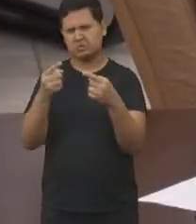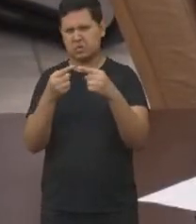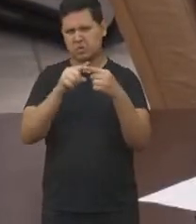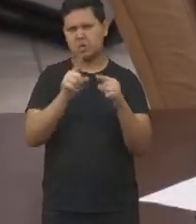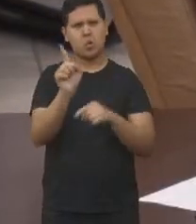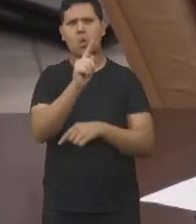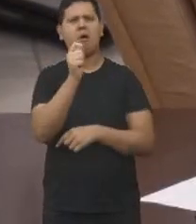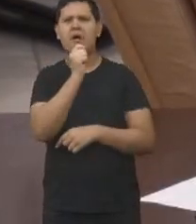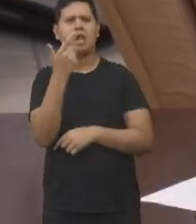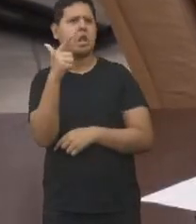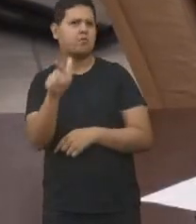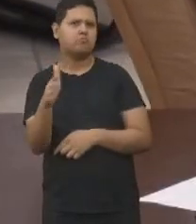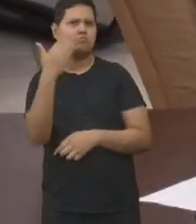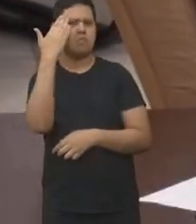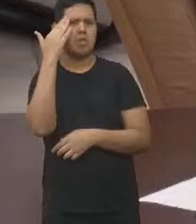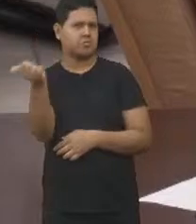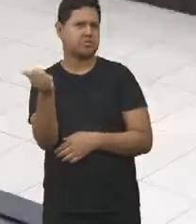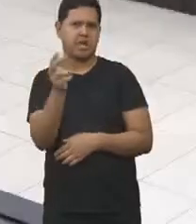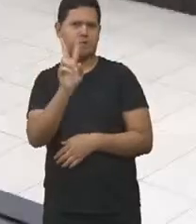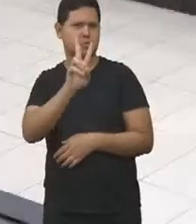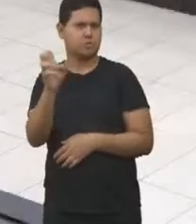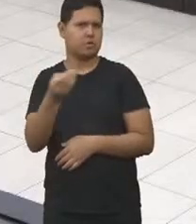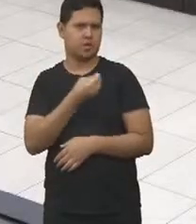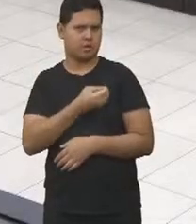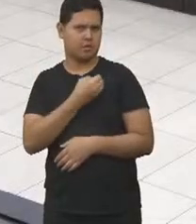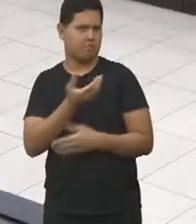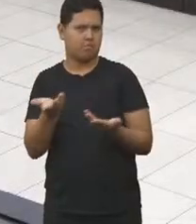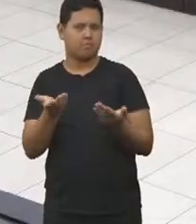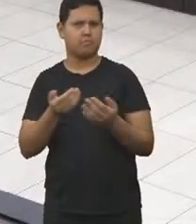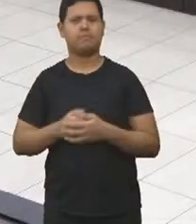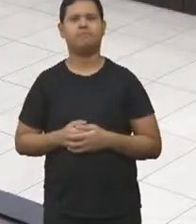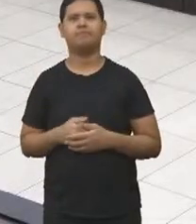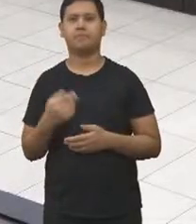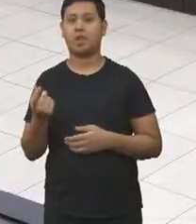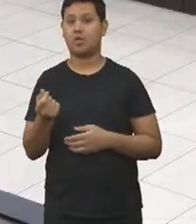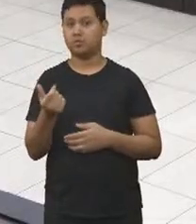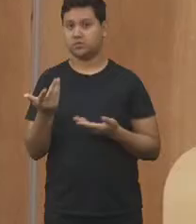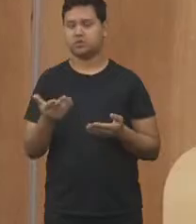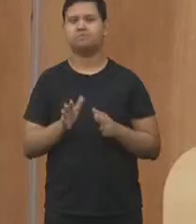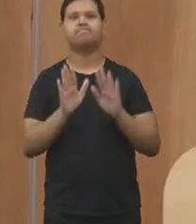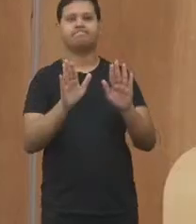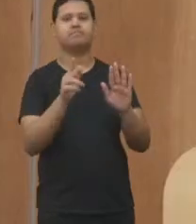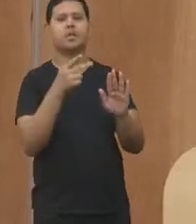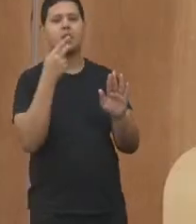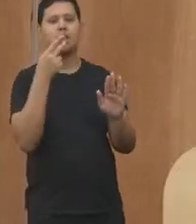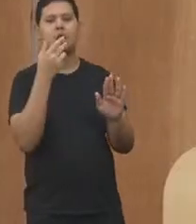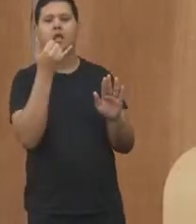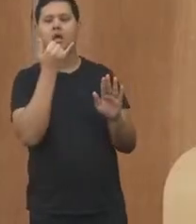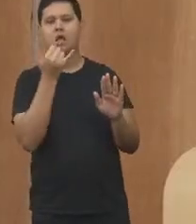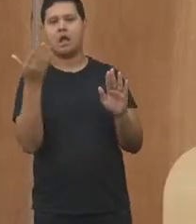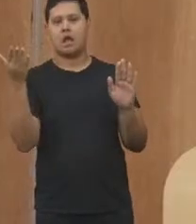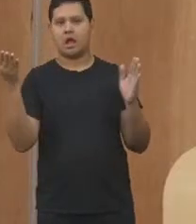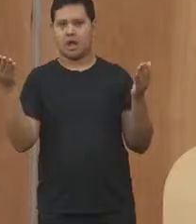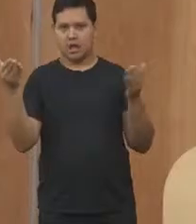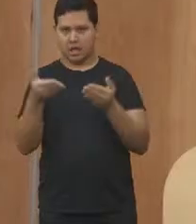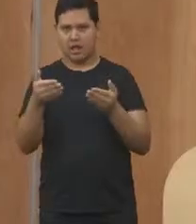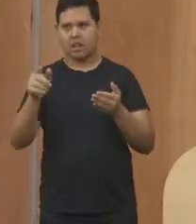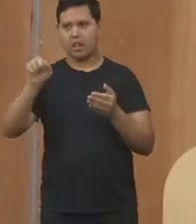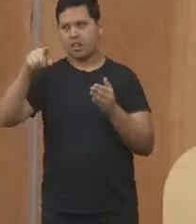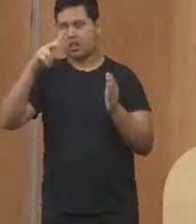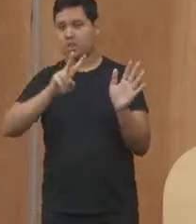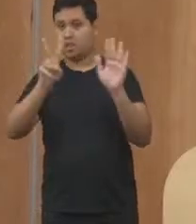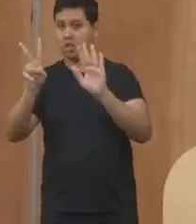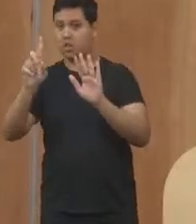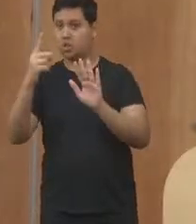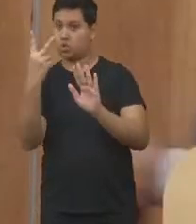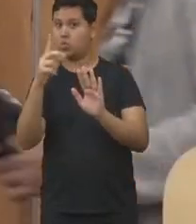no orçamento? Agradeço a pergunta, vereador. Ressaltar que daqui 2 semanas nós temos uma audiência da LDO, na qual o